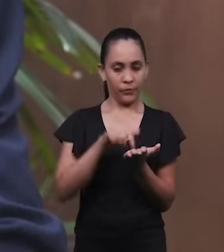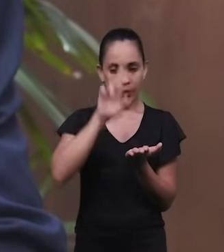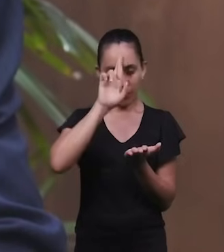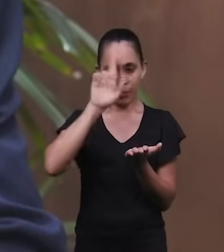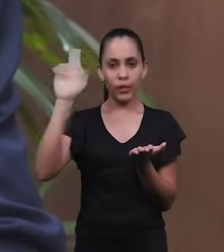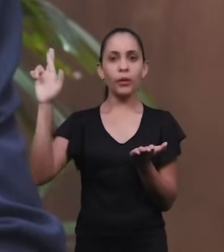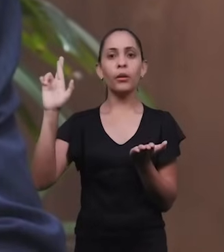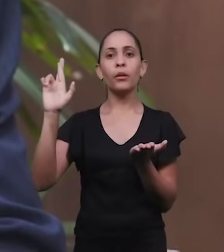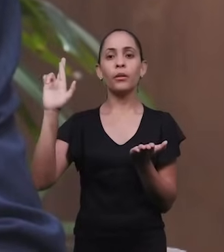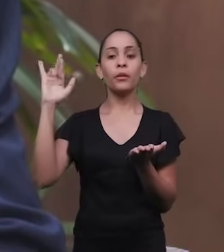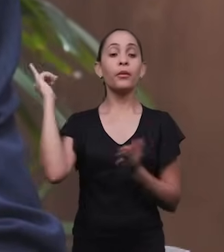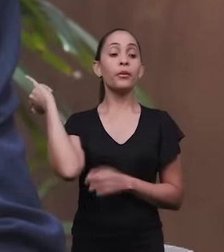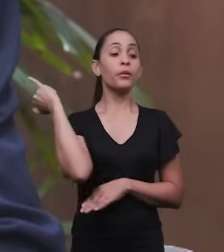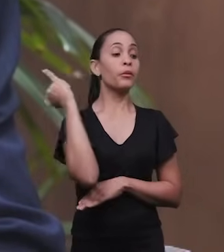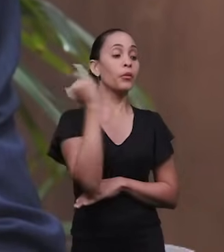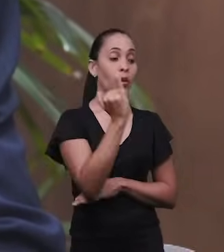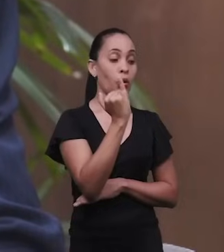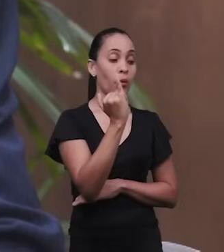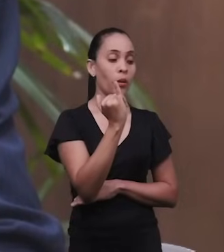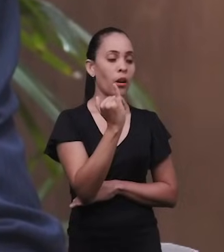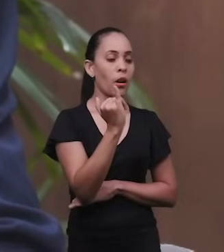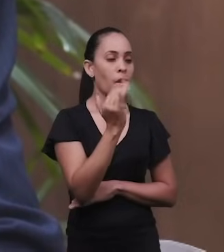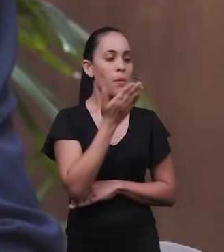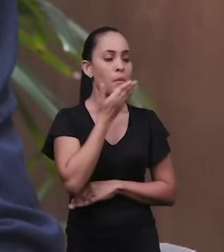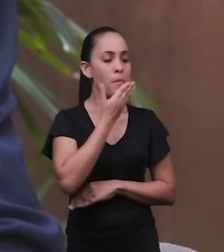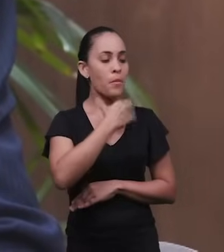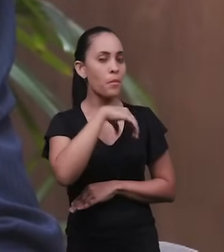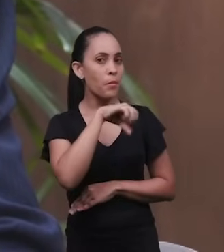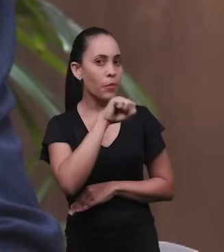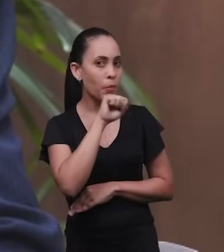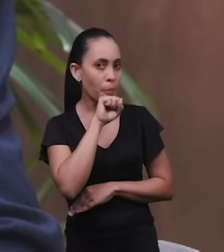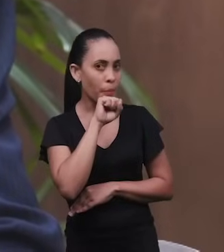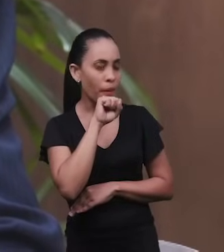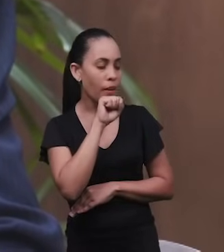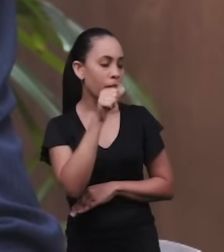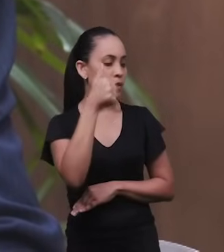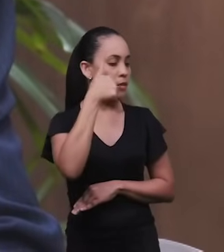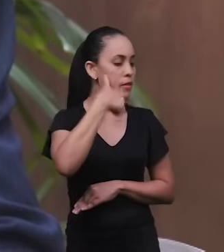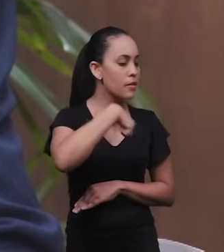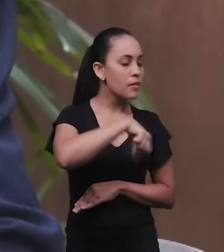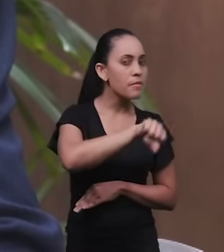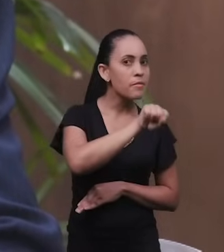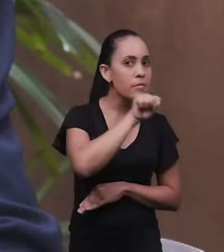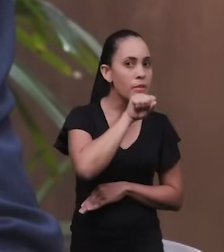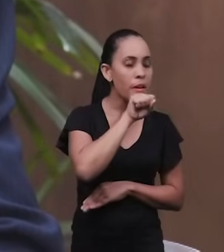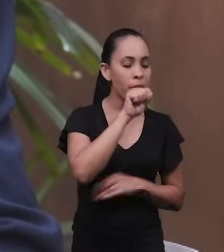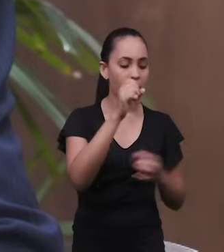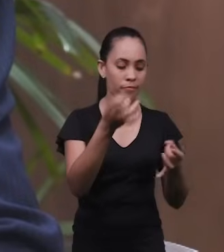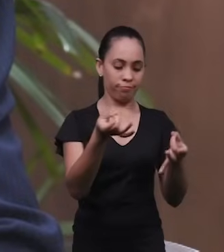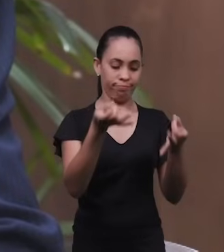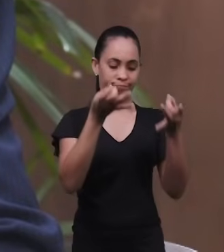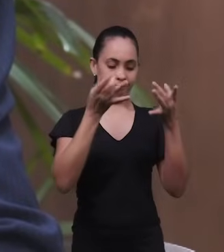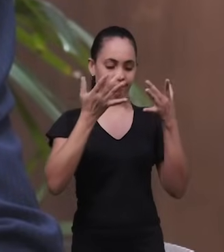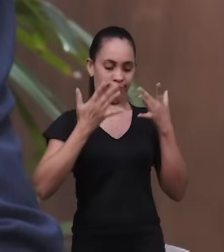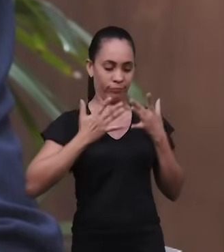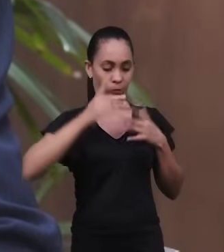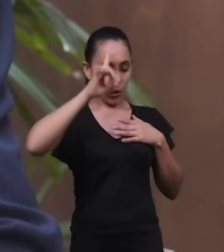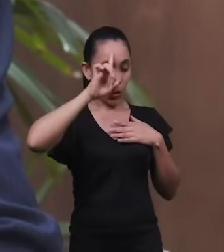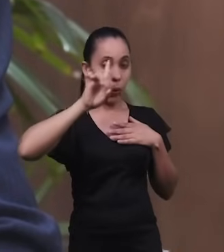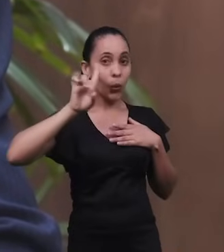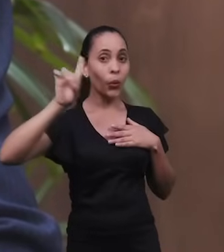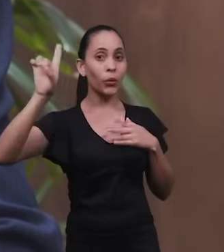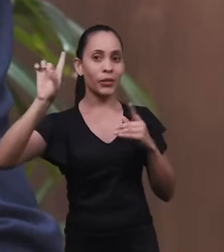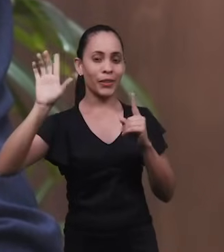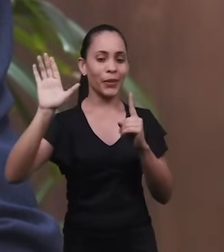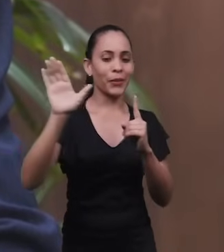o Senhor disse para ela assim: porque quando meu pai e minha mãe me desampararem, o